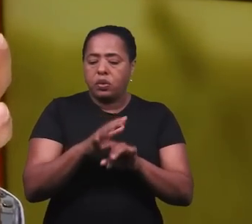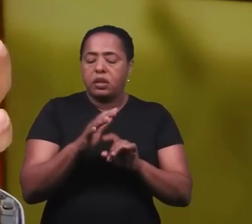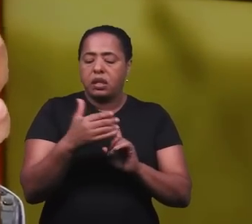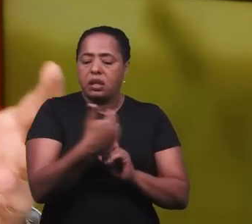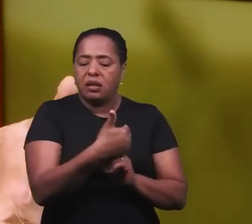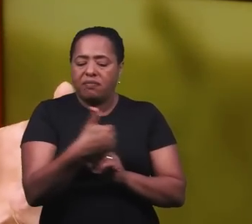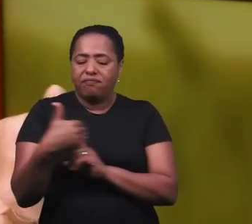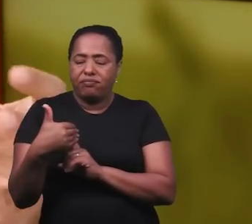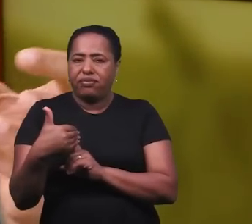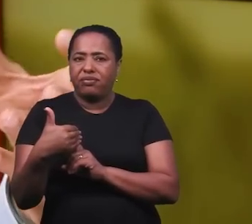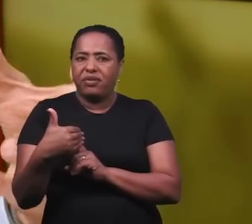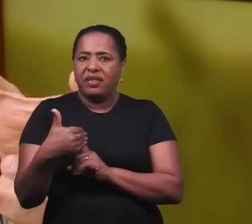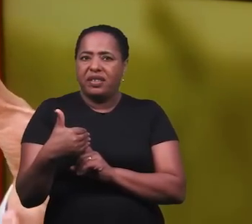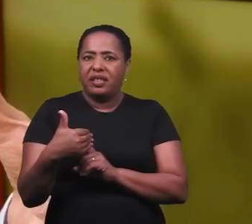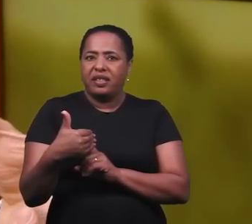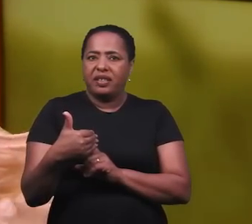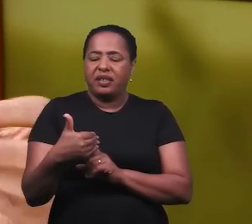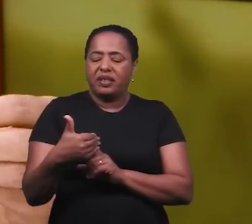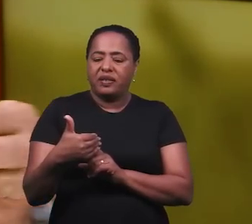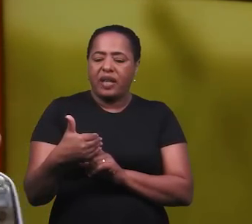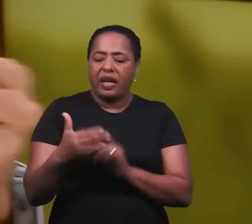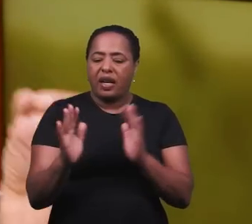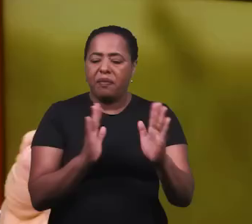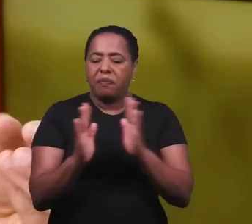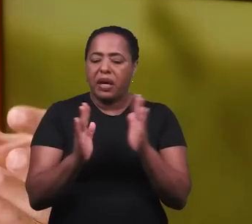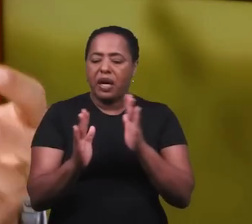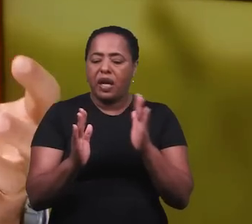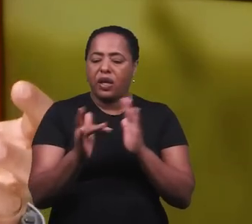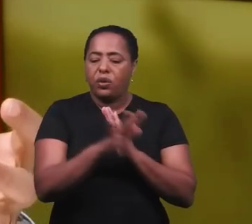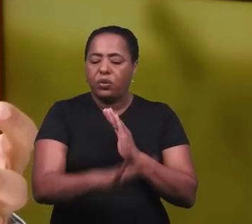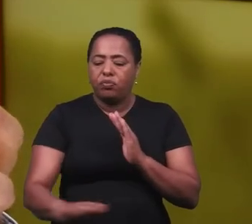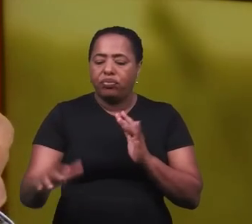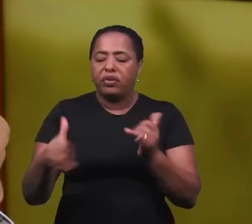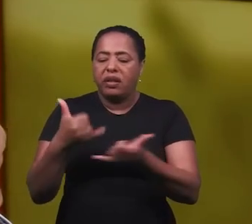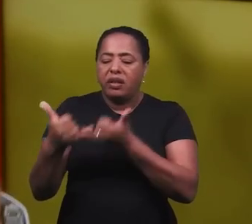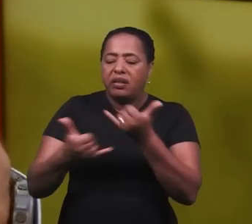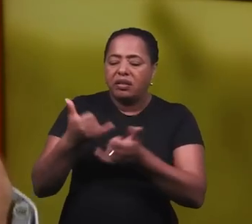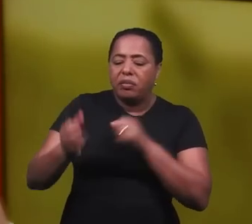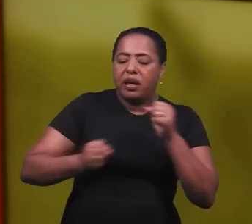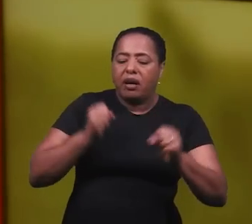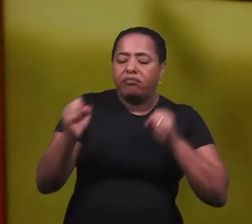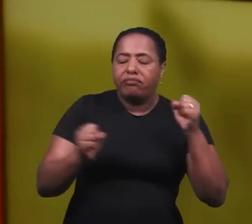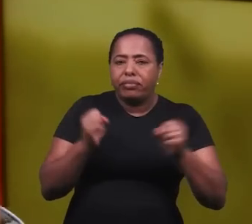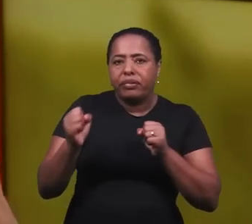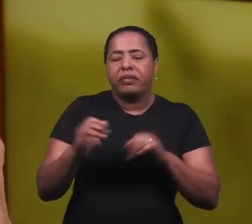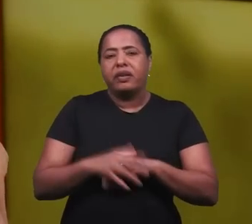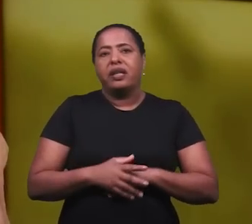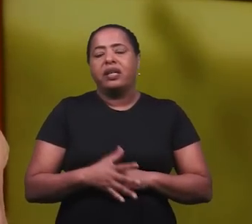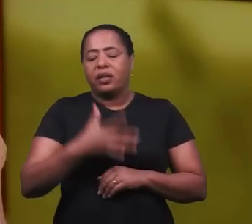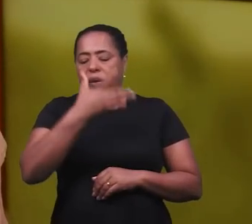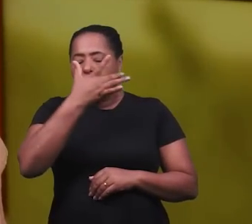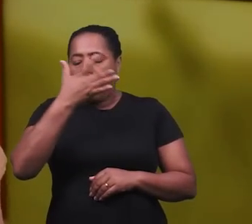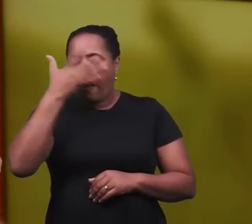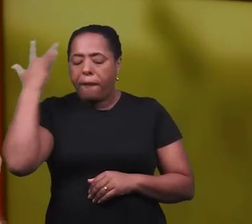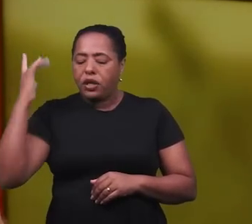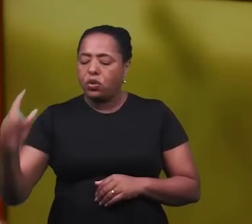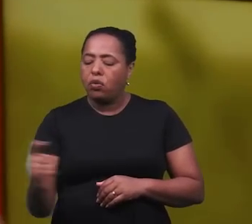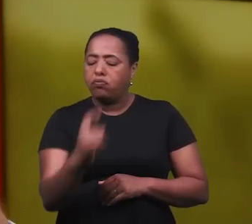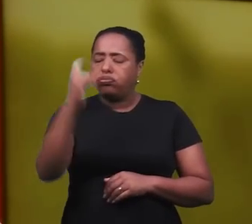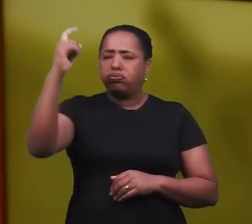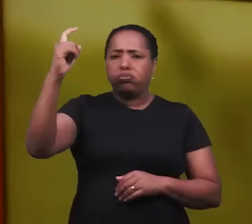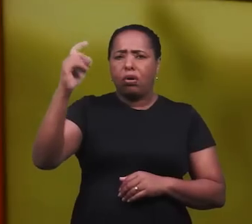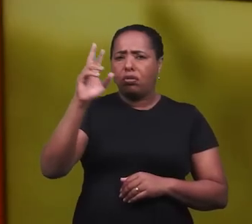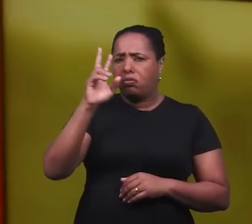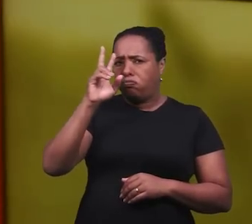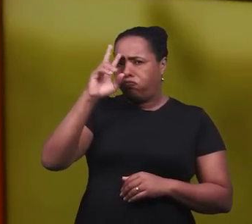que as crianças, muitas vezes nas escolas, os ensinos, estão privando as crianças da sua infância.